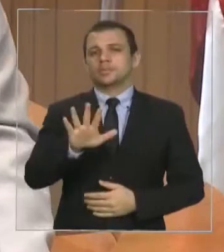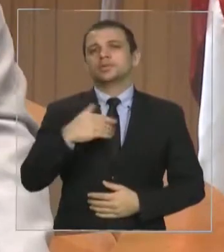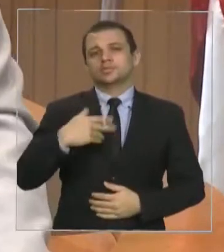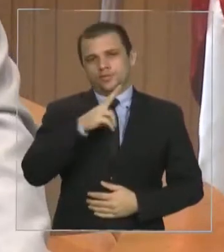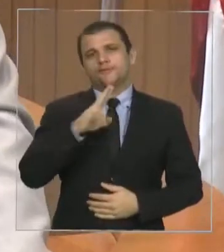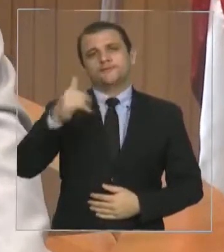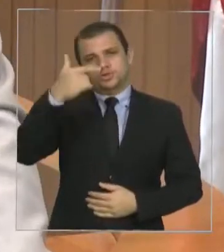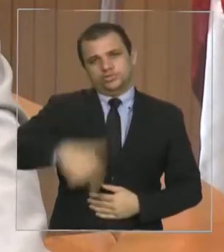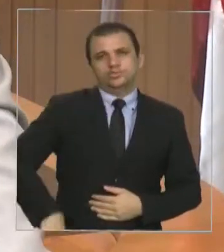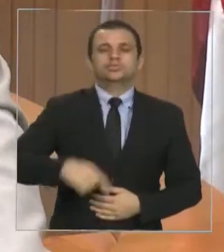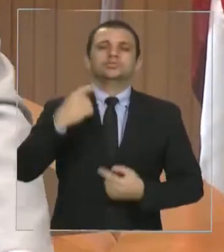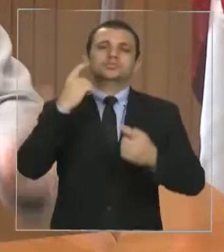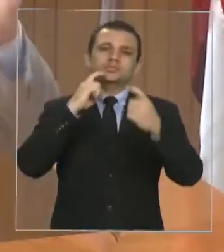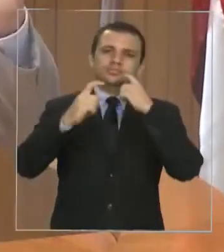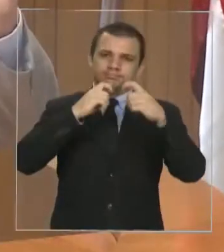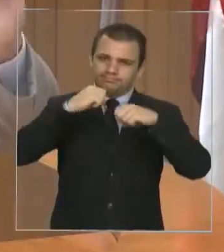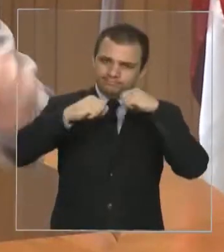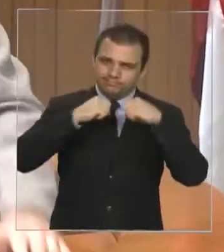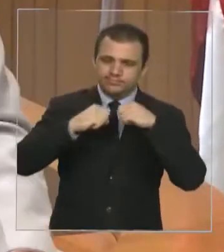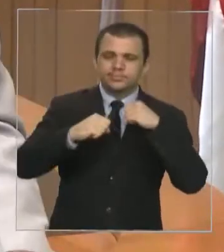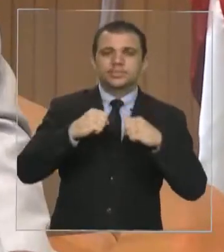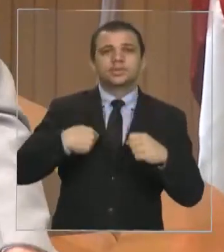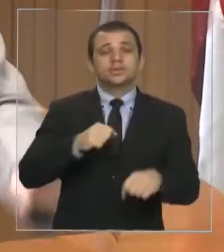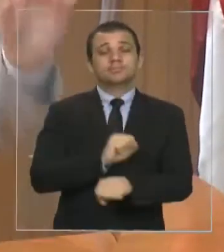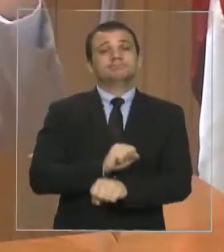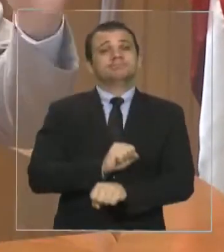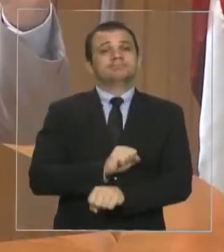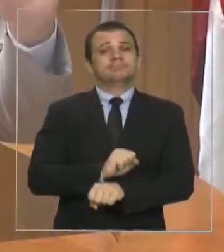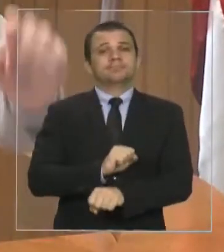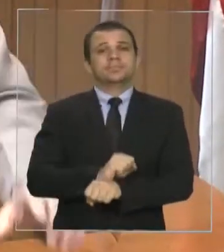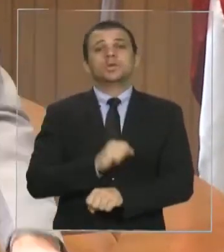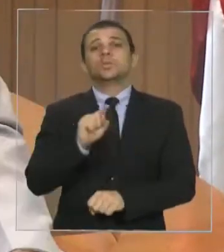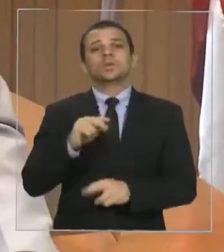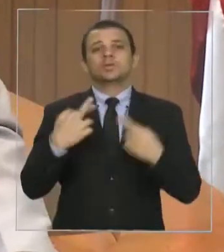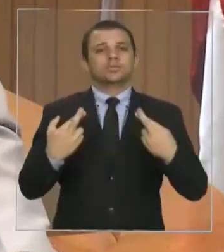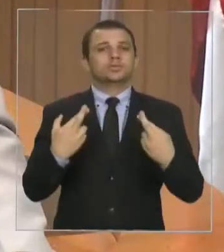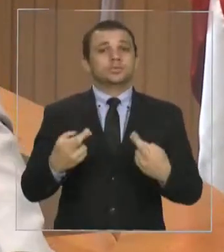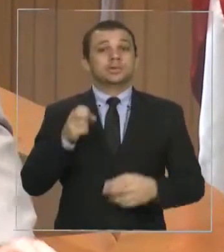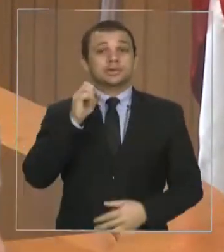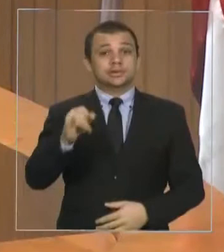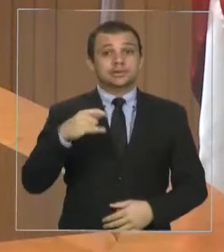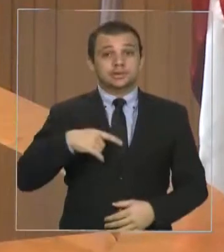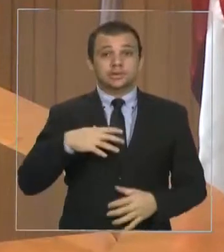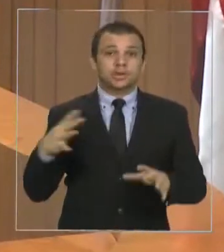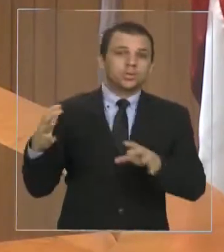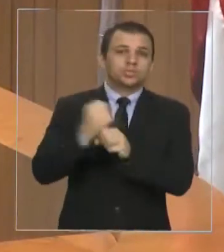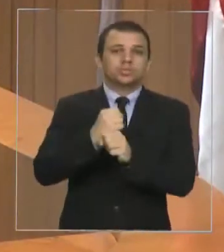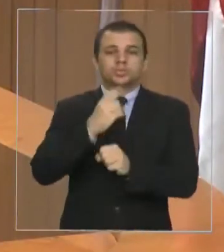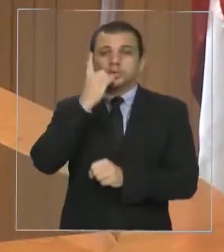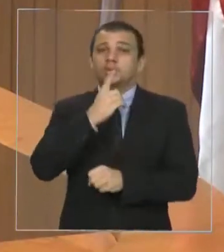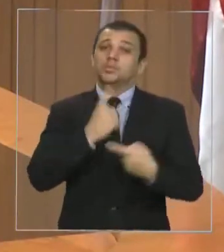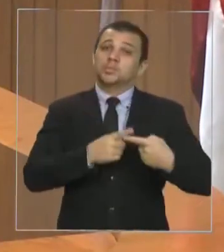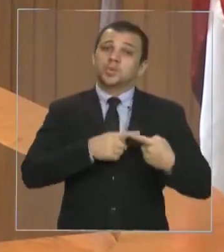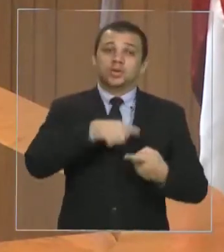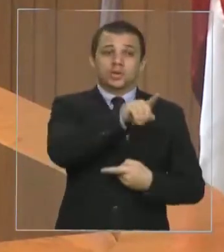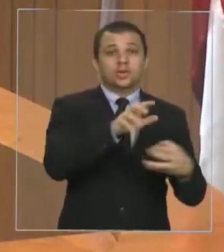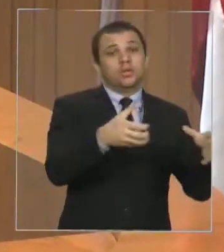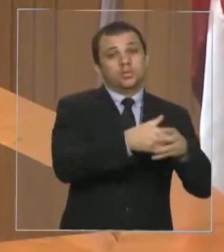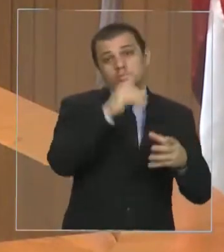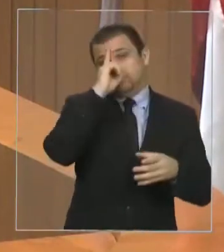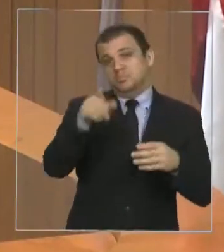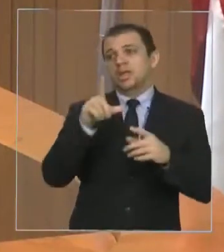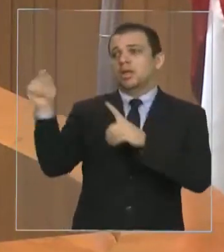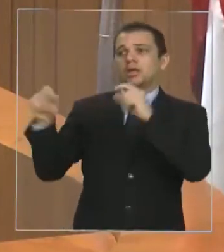espero que, se houver quórum, porque eles mandam esvaziar, se houver quórum, tenho certeza que os deputados